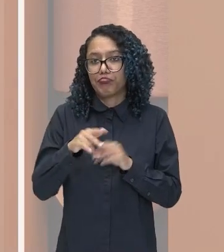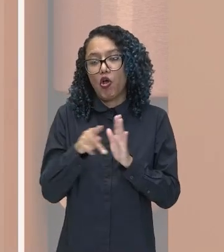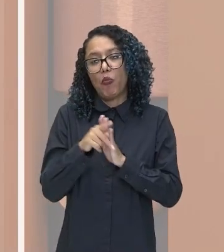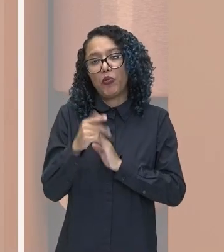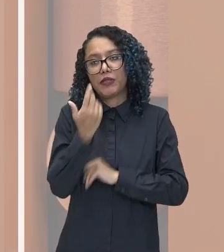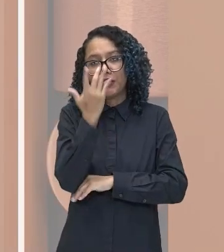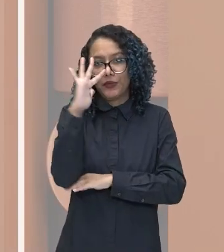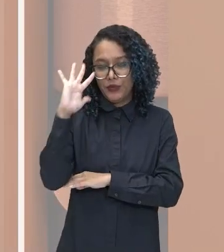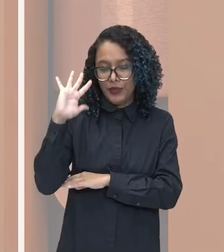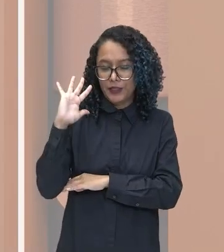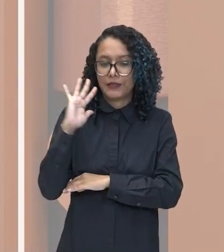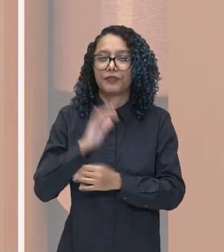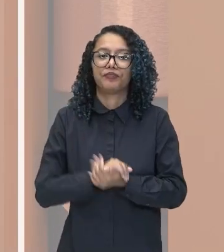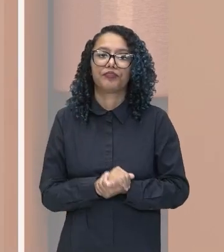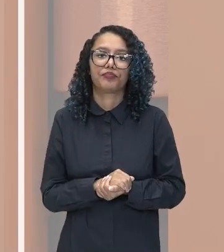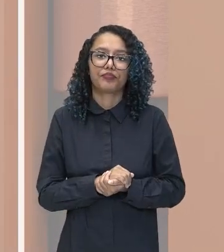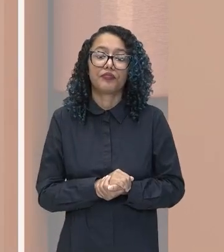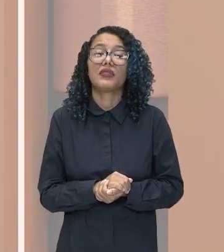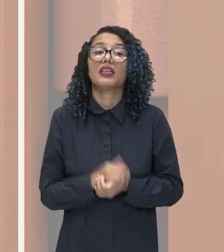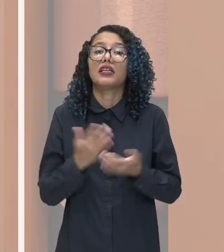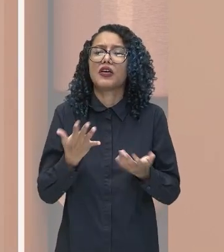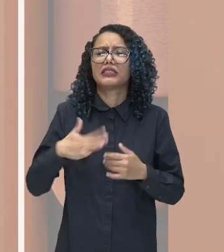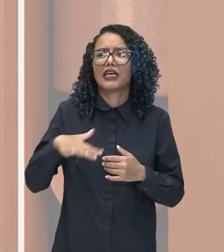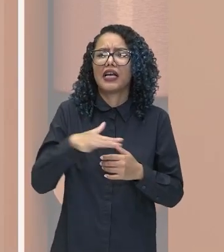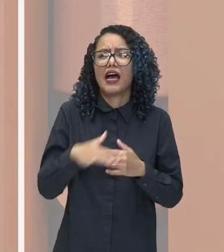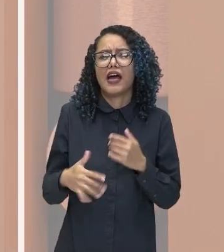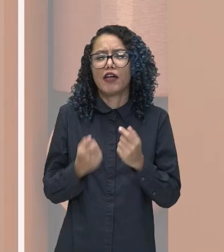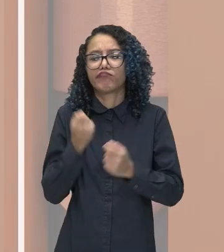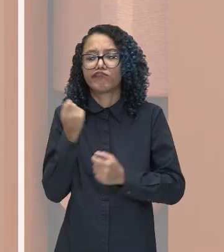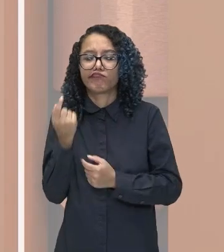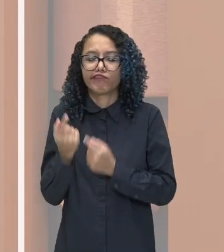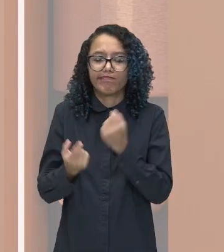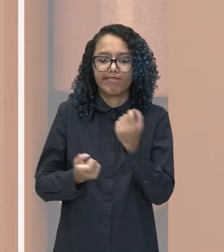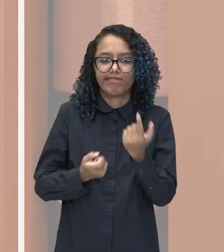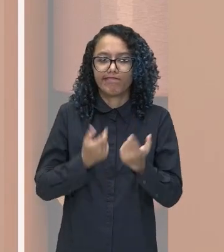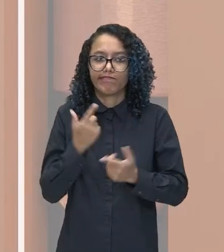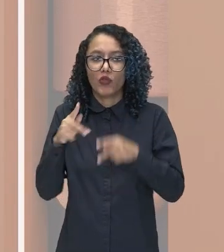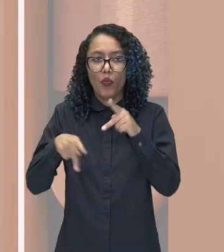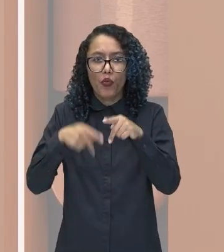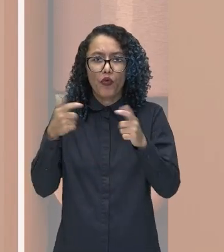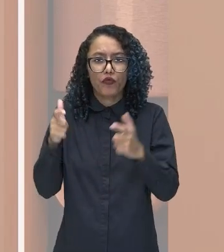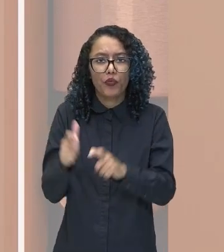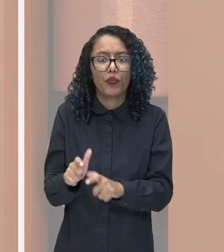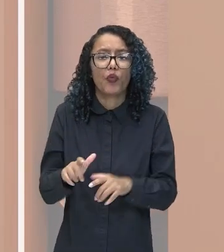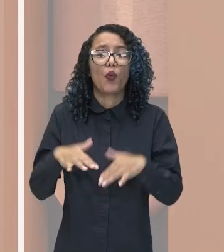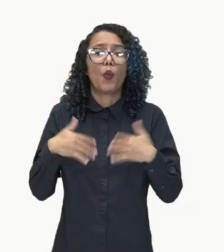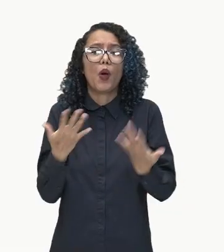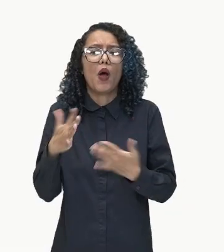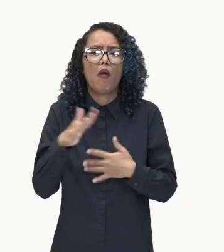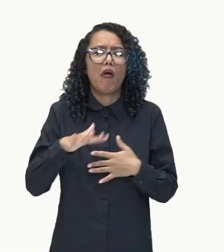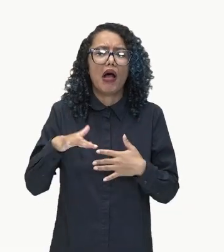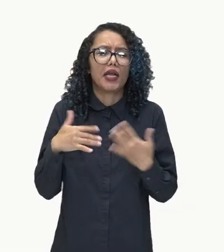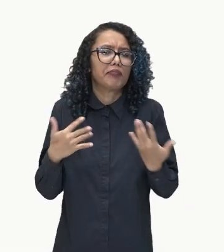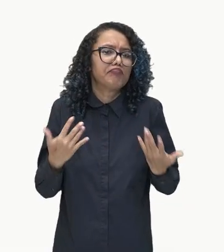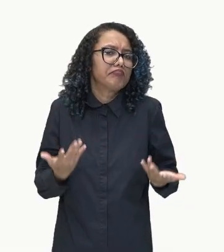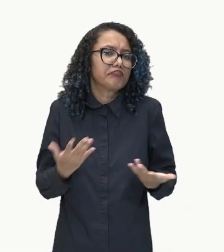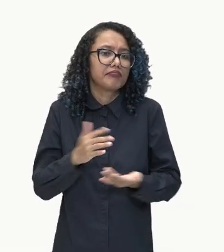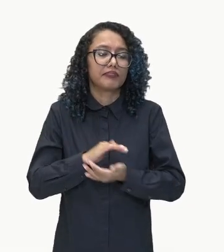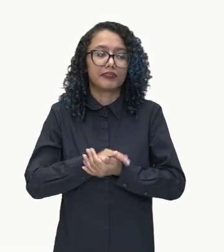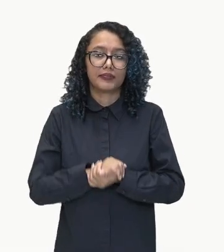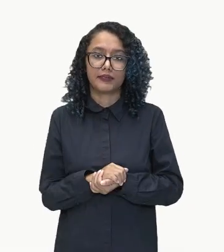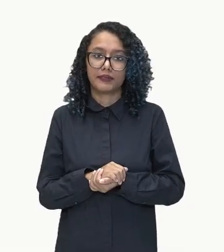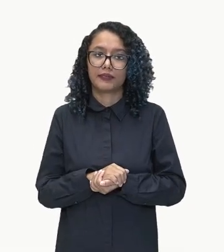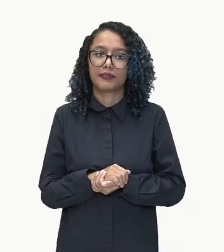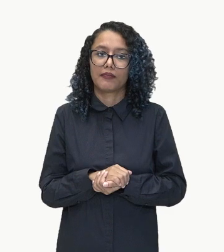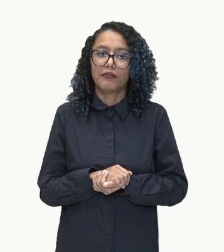essas áreas pouco povoadas, né, através aí dessa distribuição populacional dos Estados Unidos? Olha só, vamos ter aí